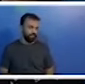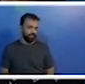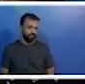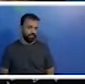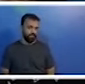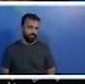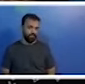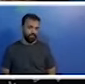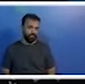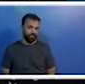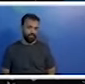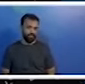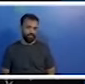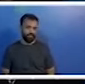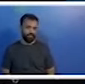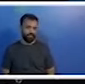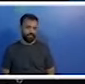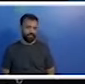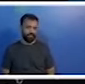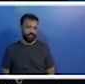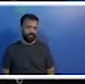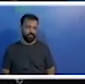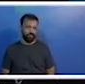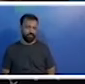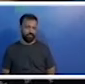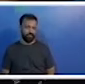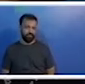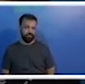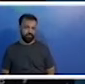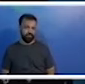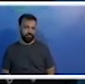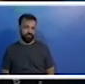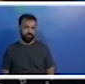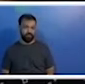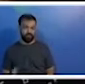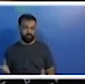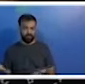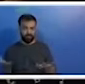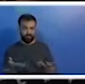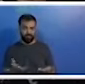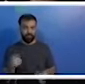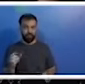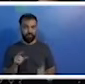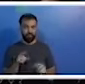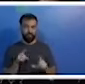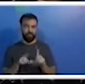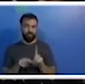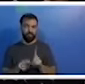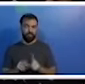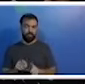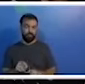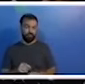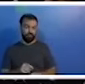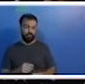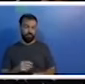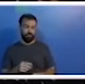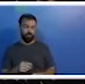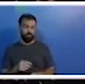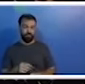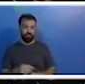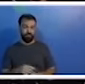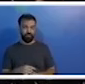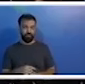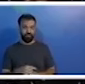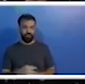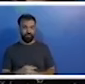Eu também então vamos ver como nós escrevamos essa palavra susto vamos chamar as letras e vamos falar a palavrinha